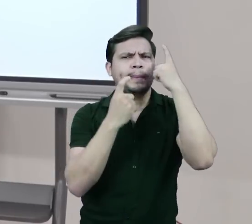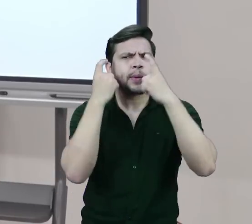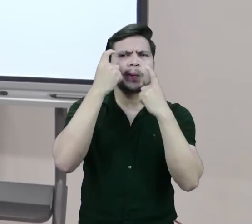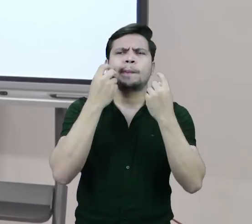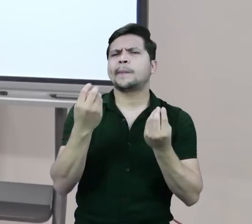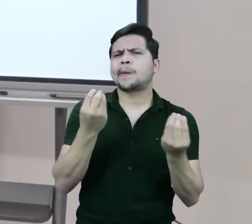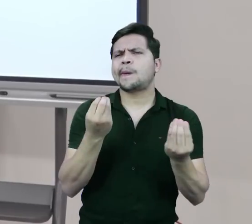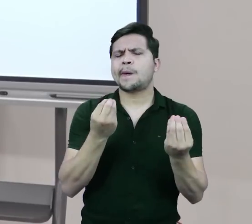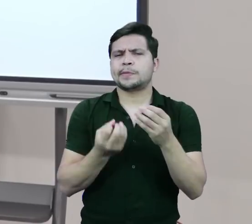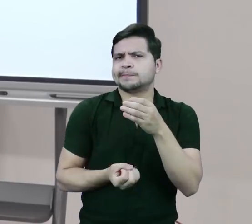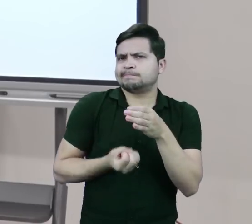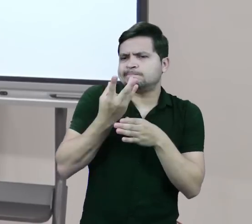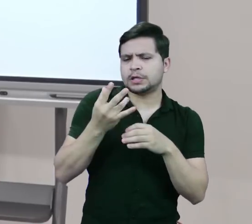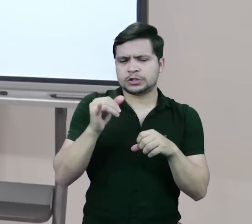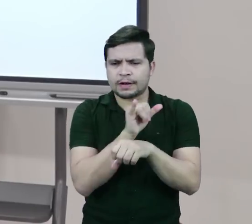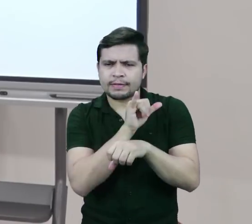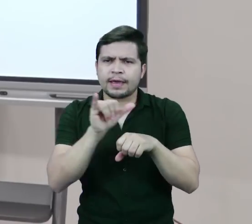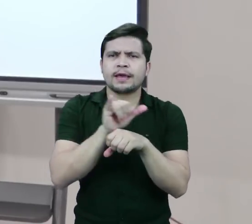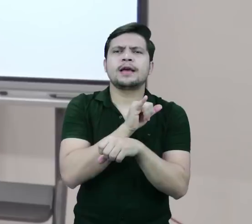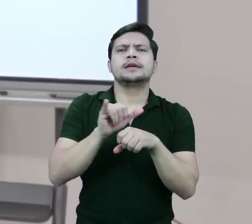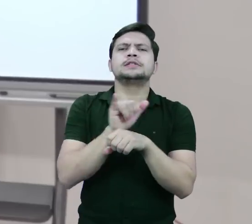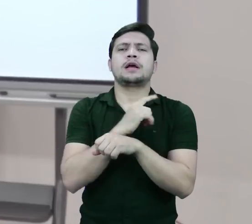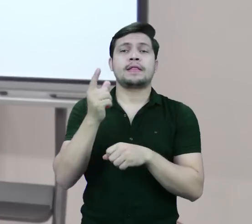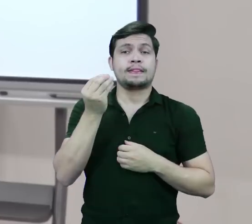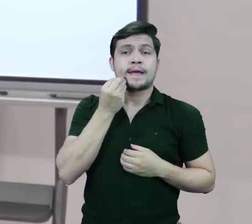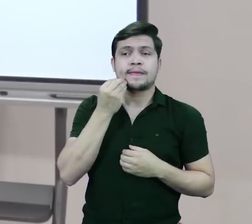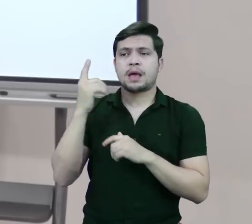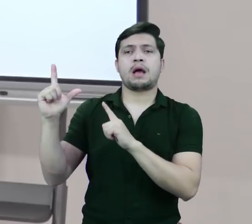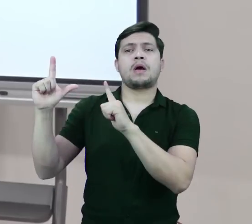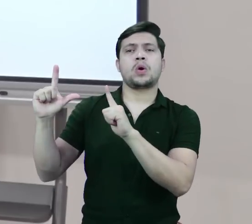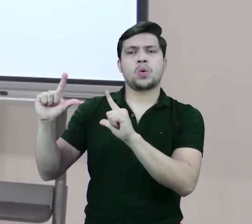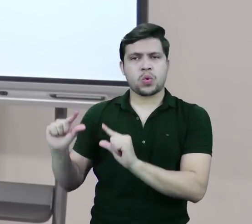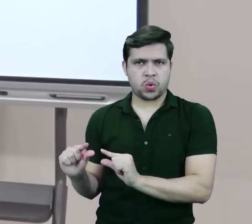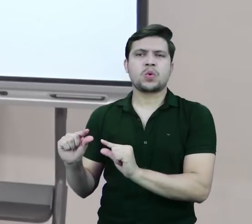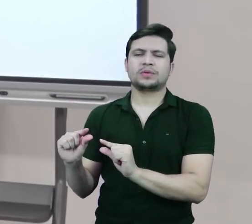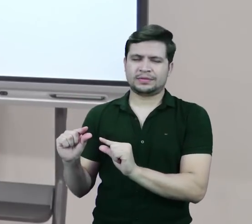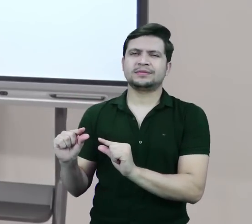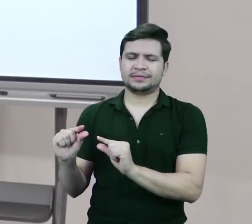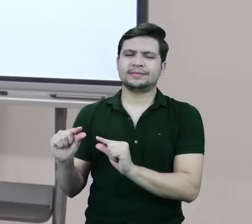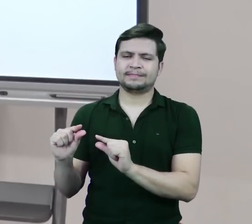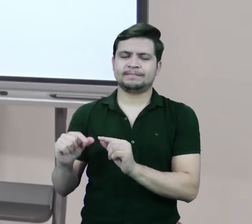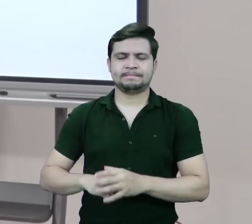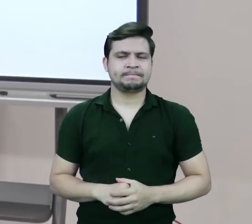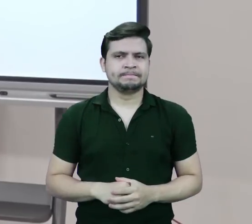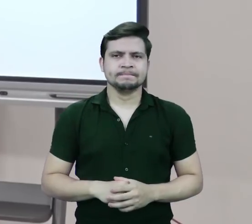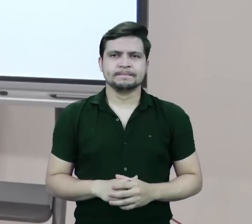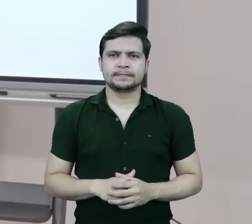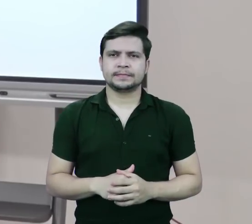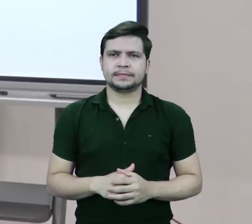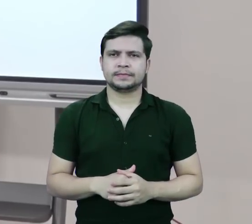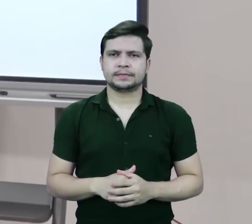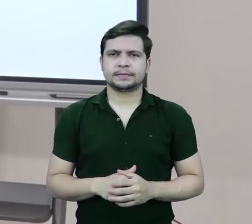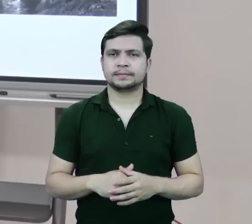preocupar em ter estratégias, desenvolver estratégias, entender esses processos para mitigar esses danos, né, esses